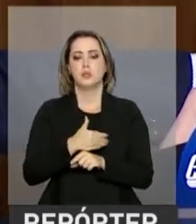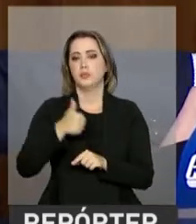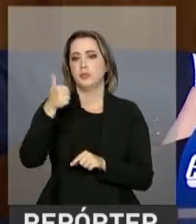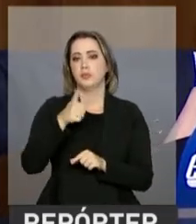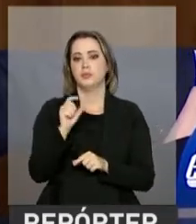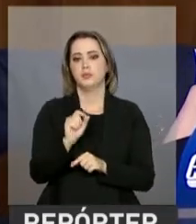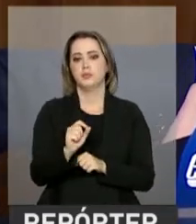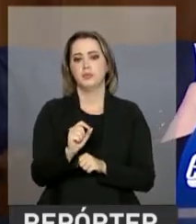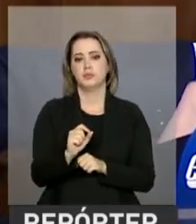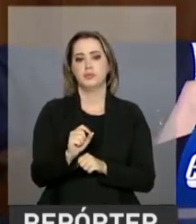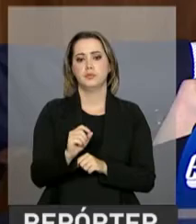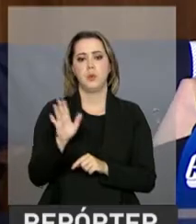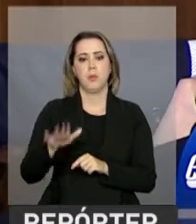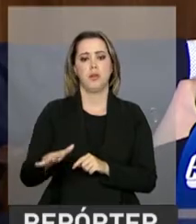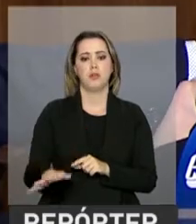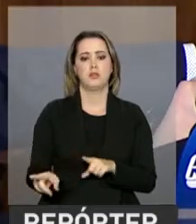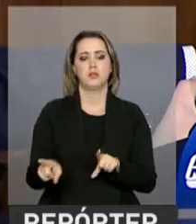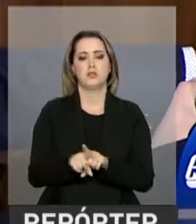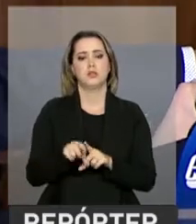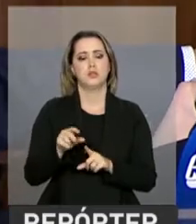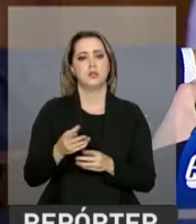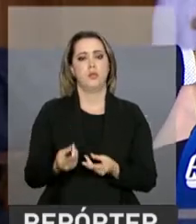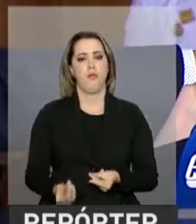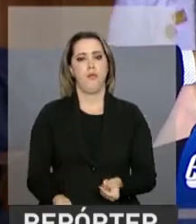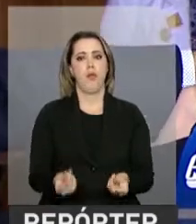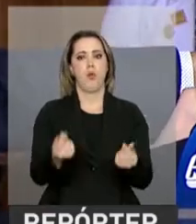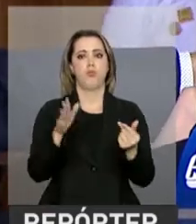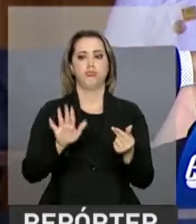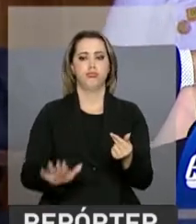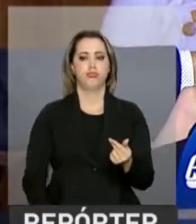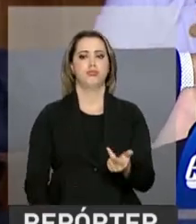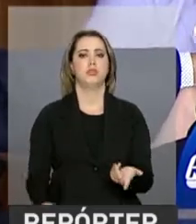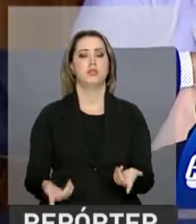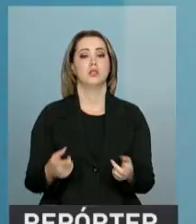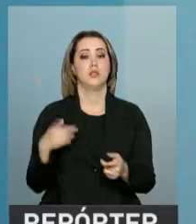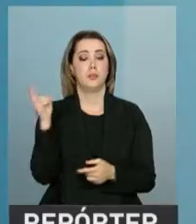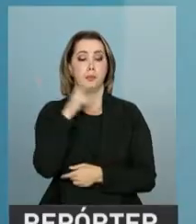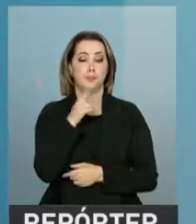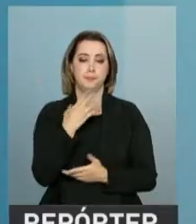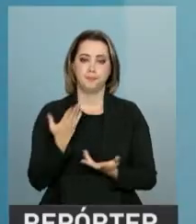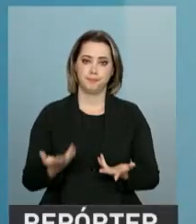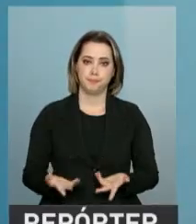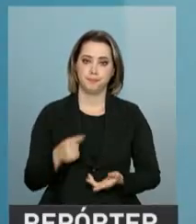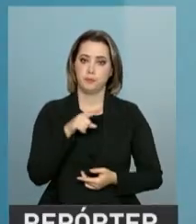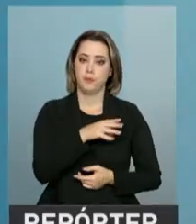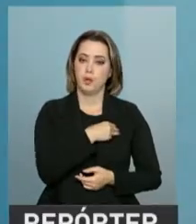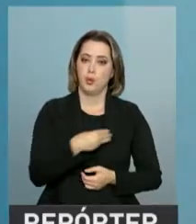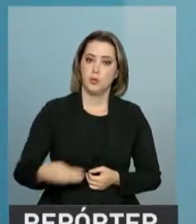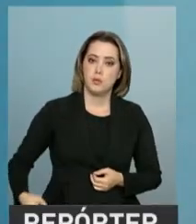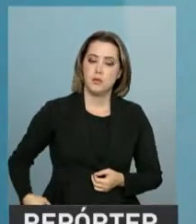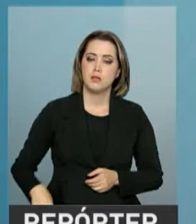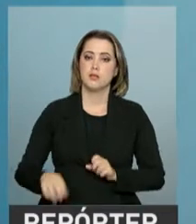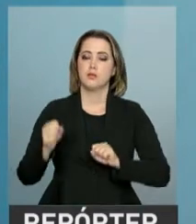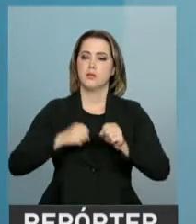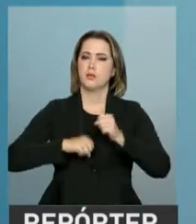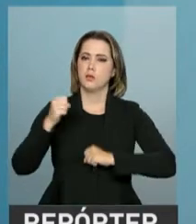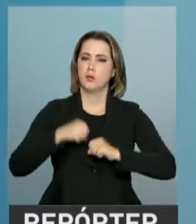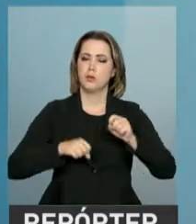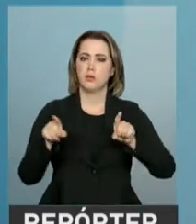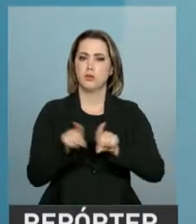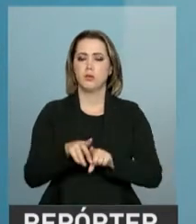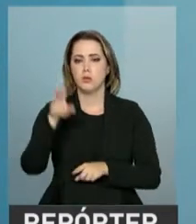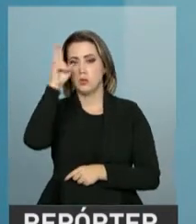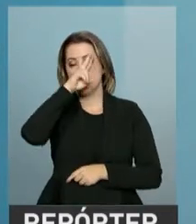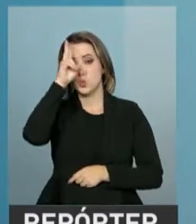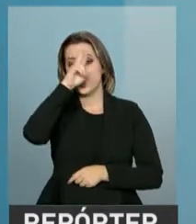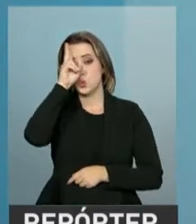mais barato, isto é, custe menos para o exportador e mais rápido. O ministro da Indústria, Comércio Exterior e Serviços